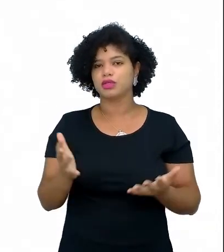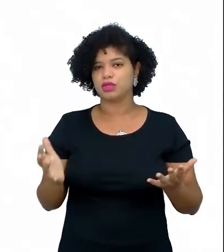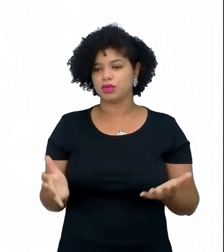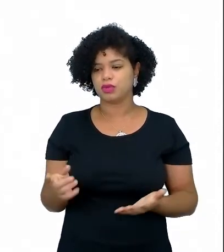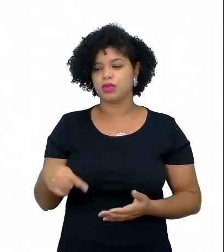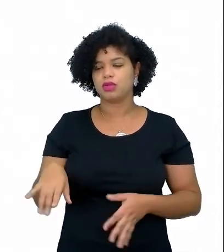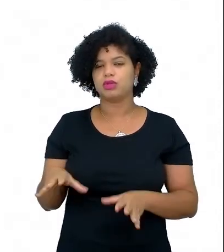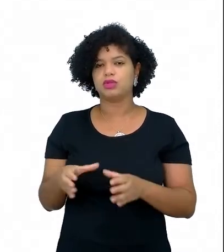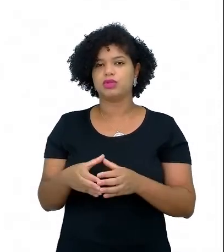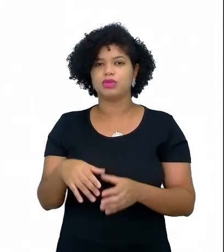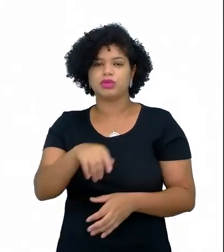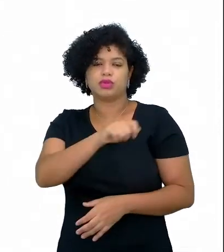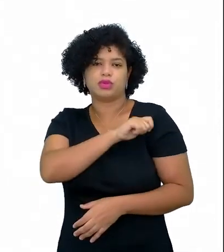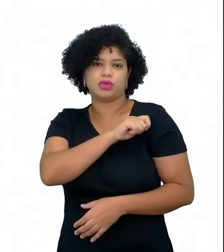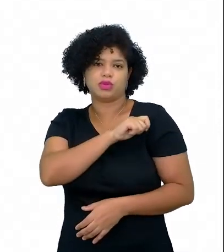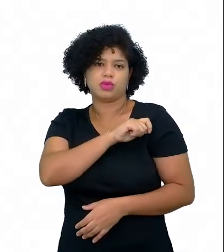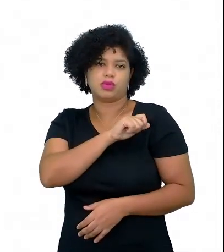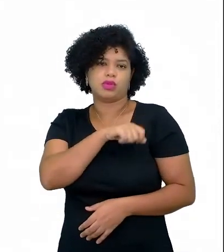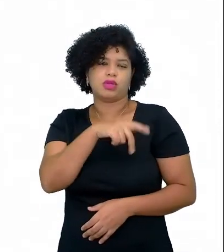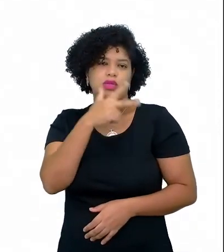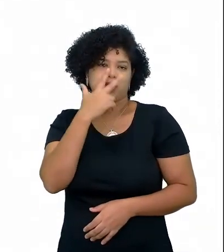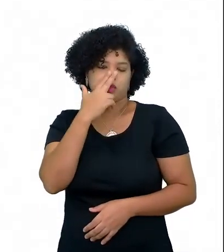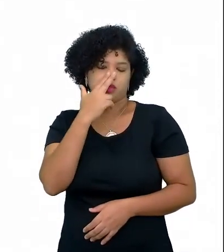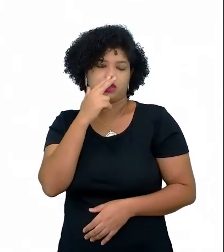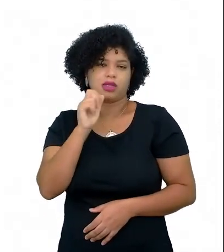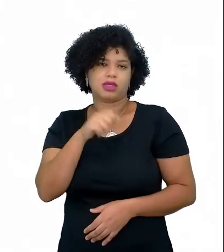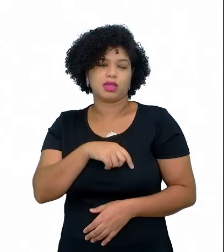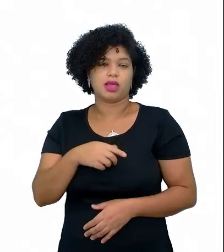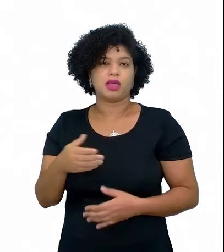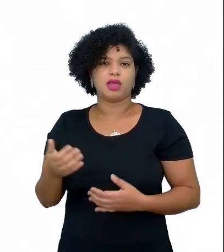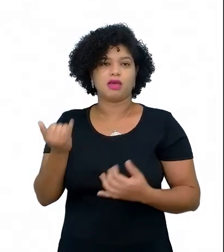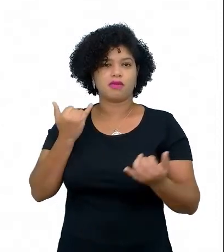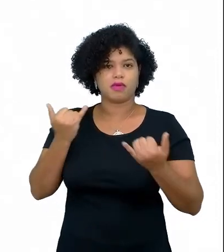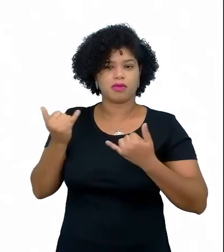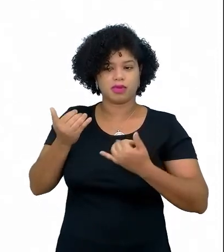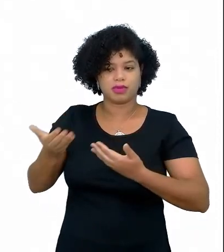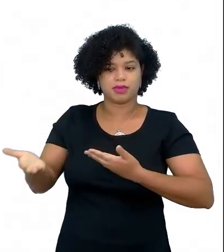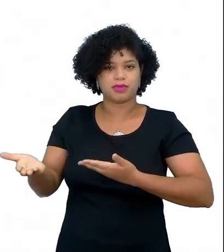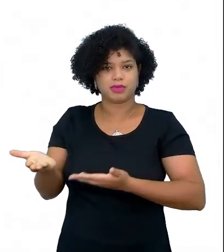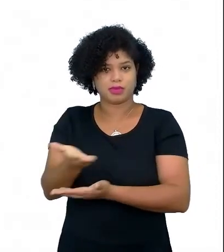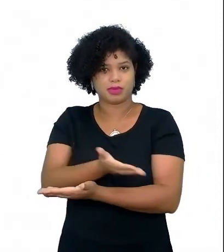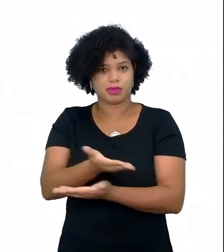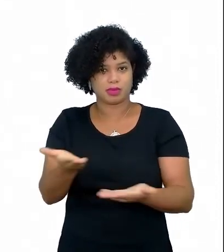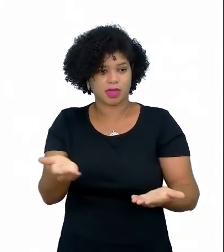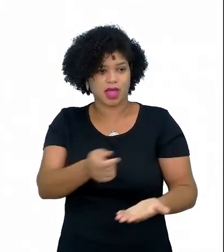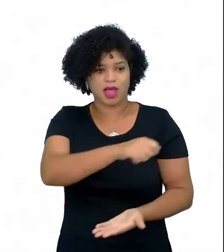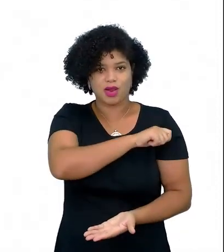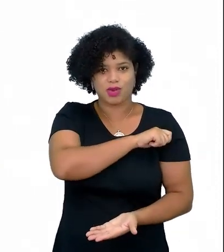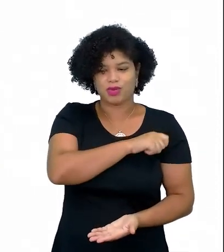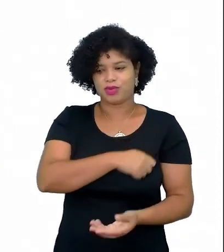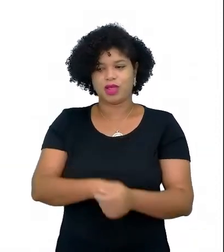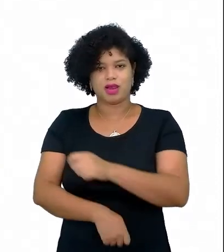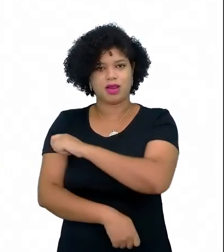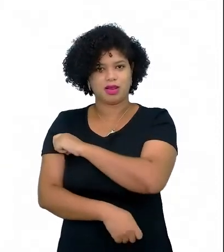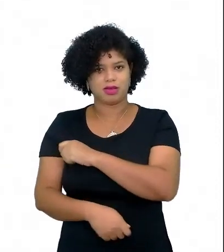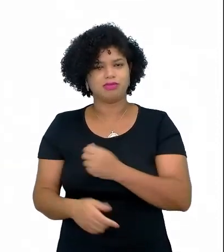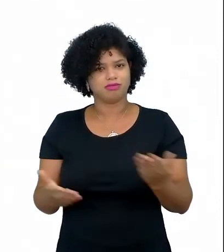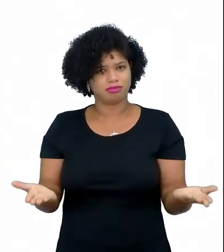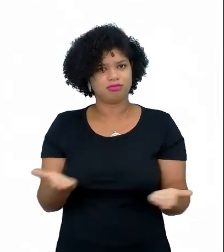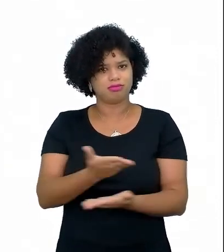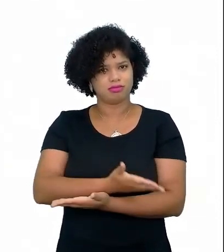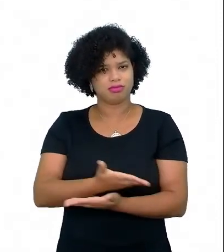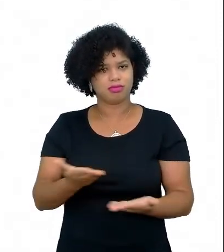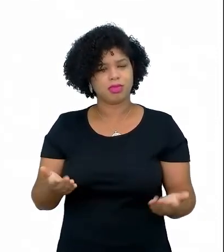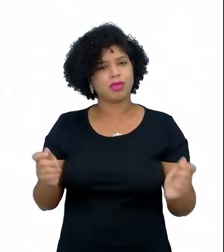estimulei, trabalhei, falei, será que eu deixei esses alunos trocar informação entre eles? Será que esses estudantes estão conseguindo trocar ideias entre um e